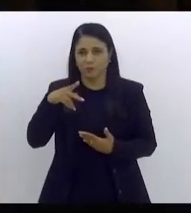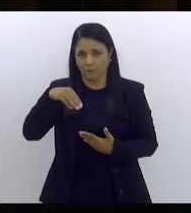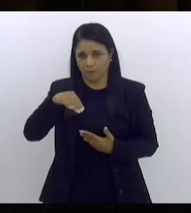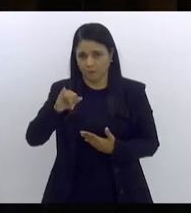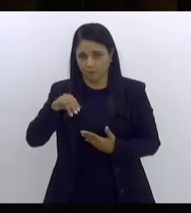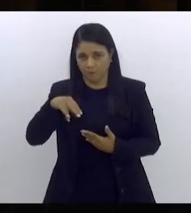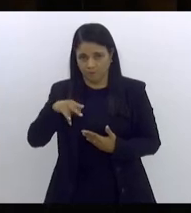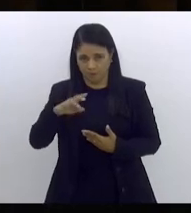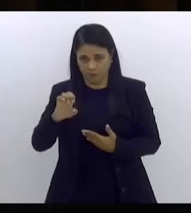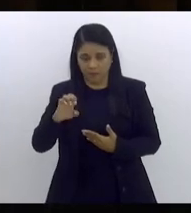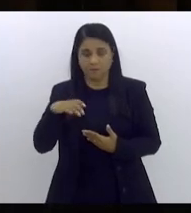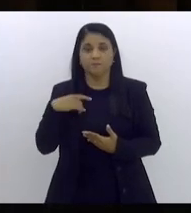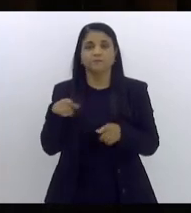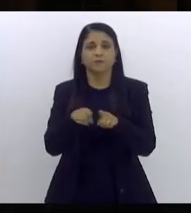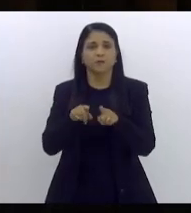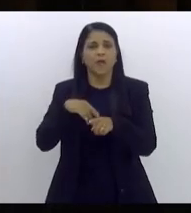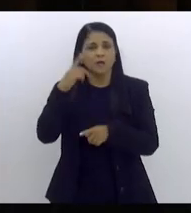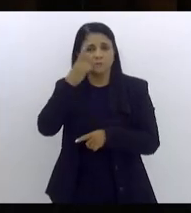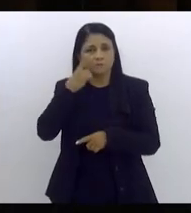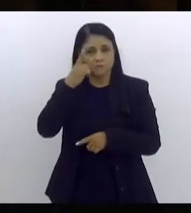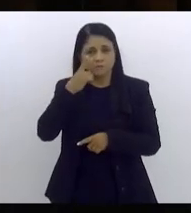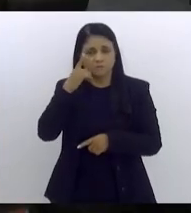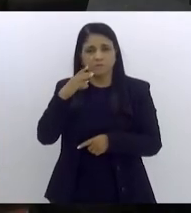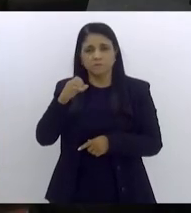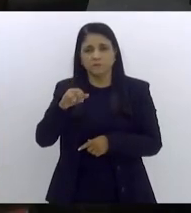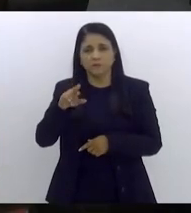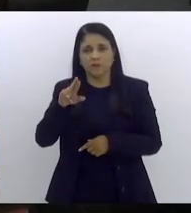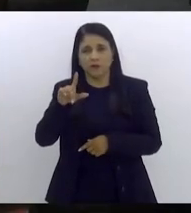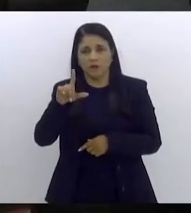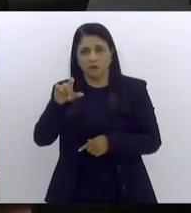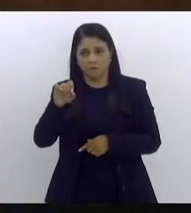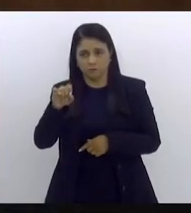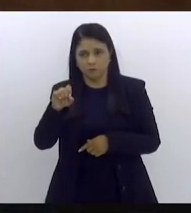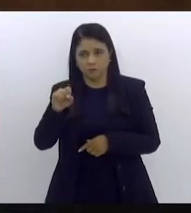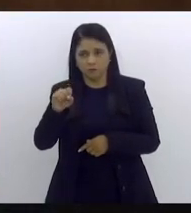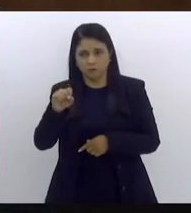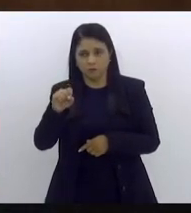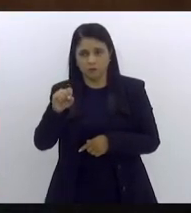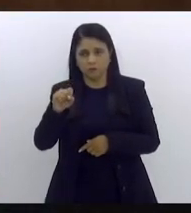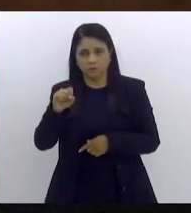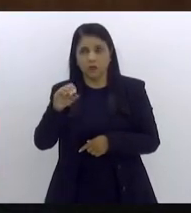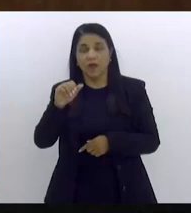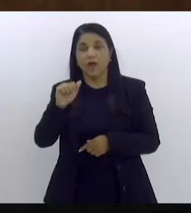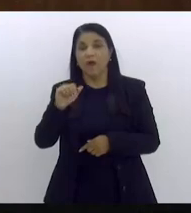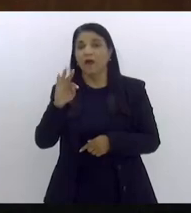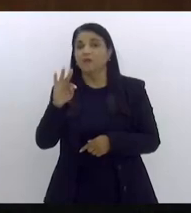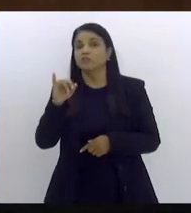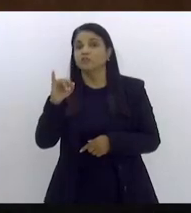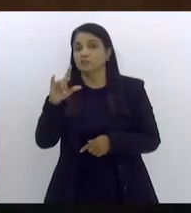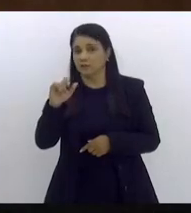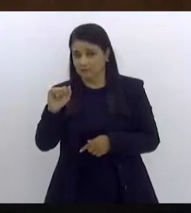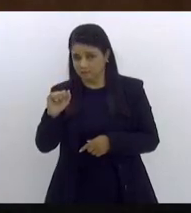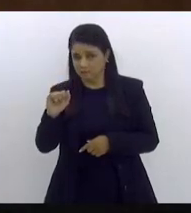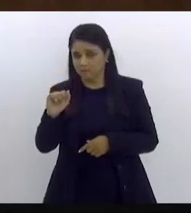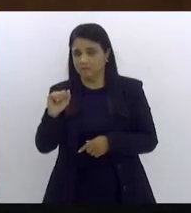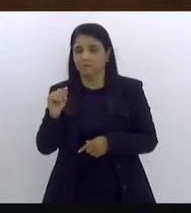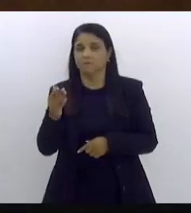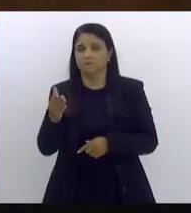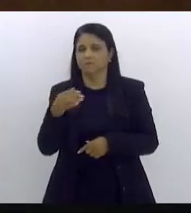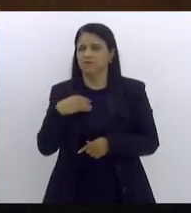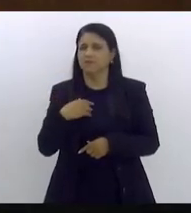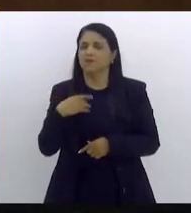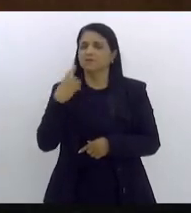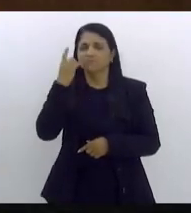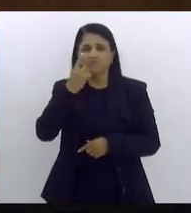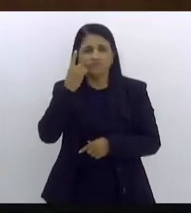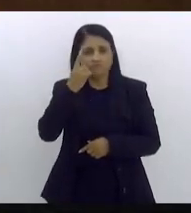também deseja fazer uma parte, concedo para o senhor. Posso uma parte? Tá bom. Pois não, deputado, só não pode ser muito